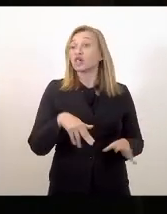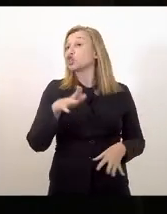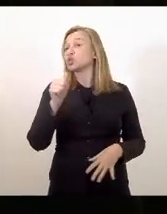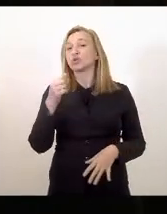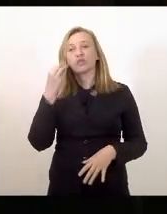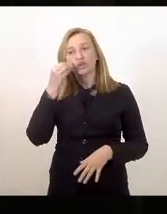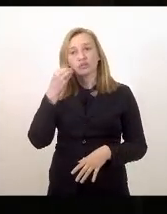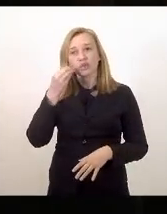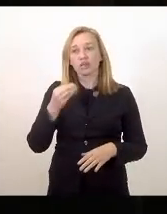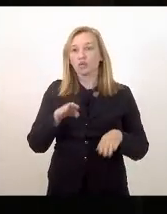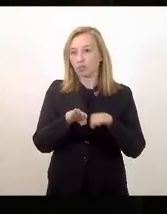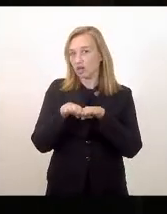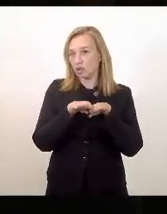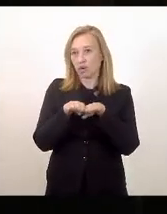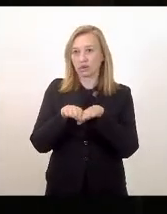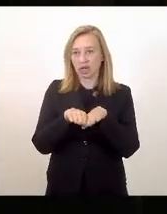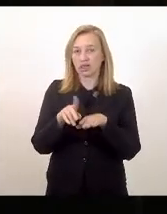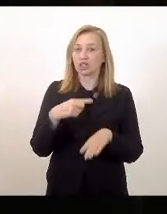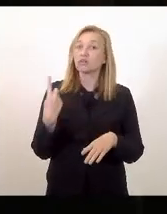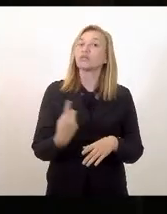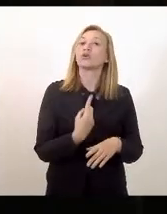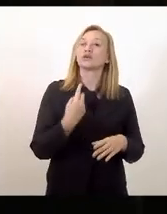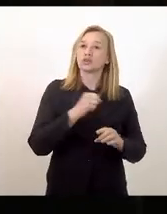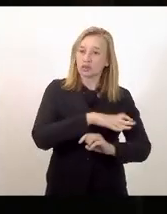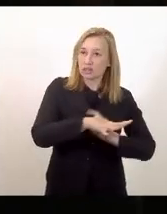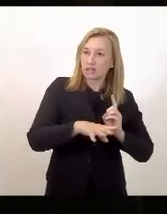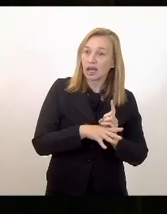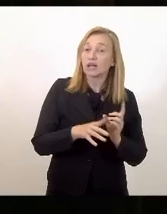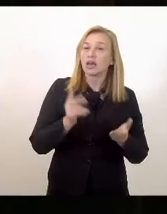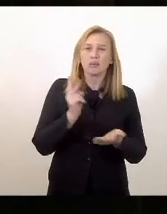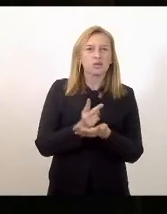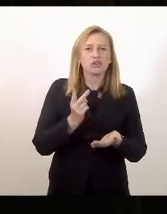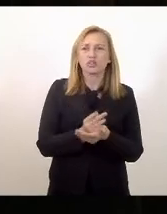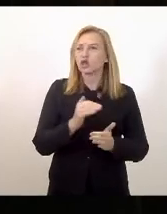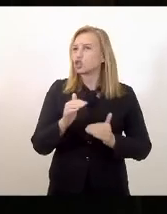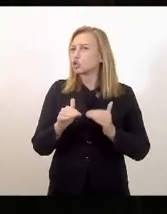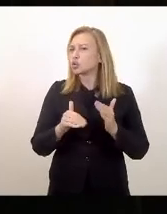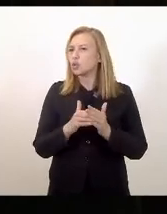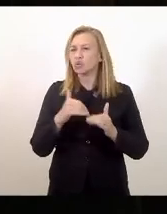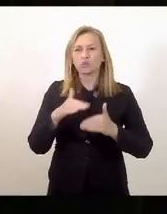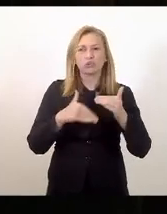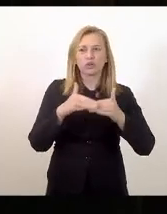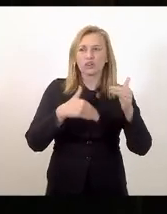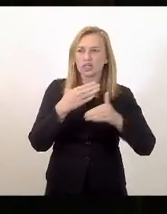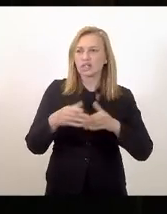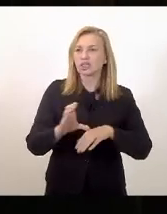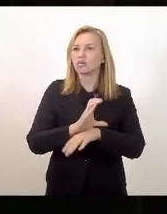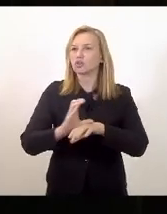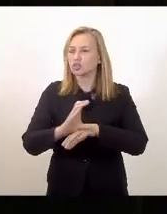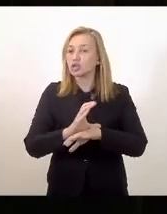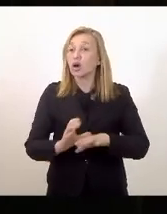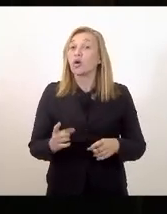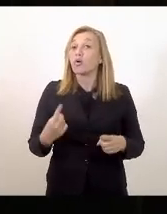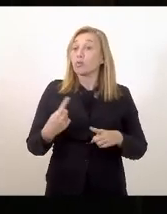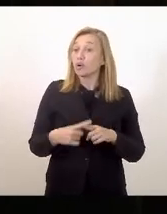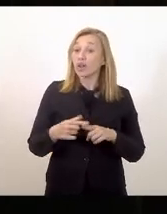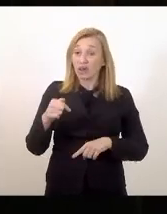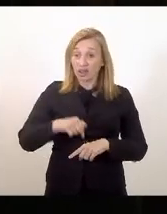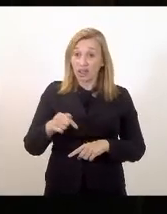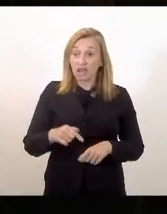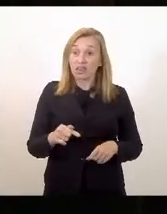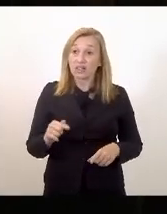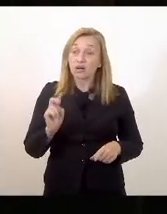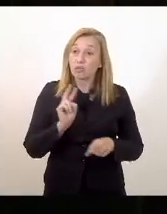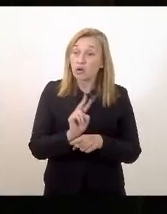maneira igualitária na nossa sociedade, ainda que todo o processo da nossa Constituição, porque aqui a gente tem que